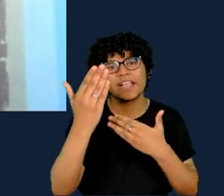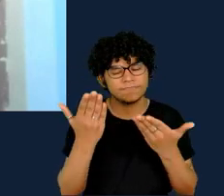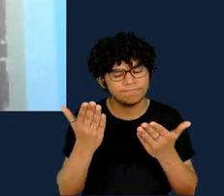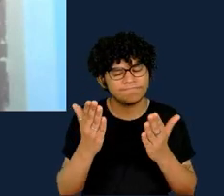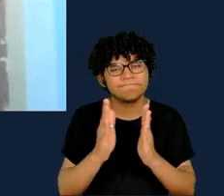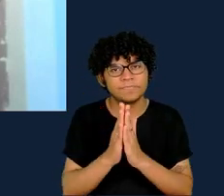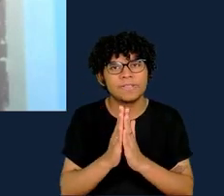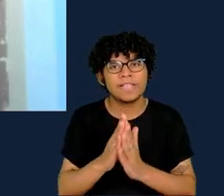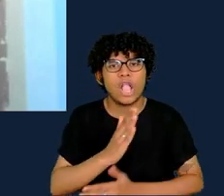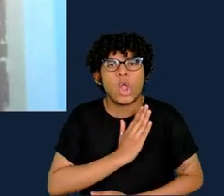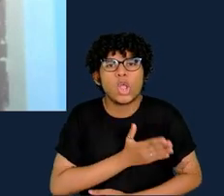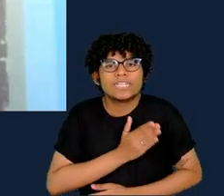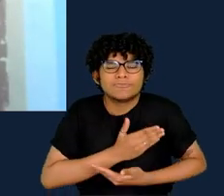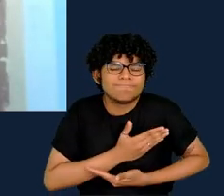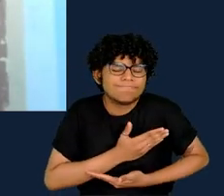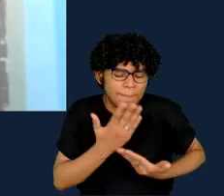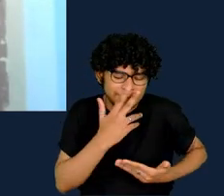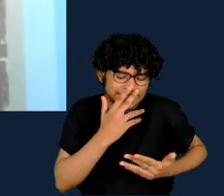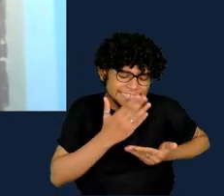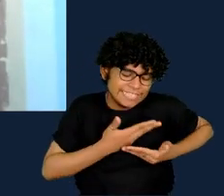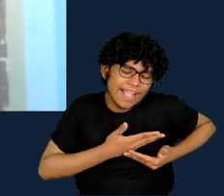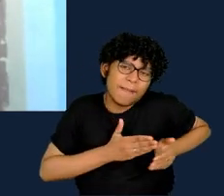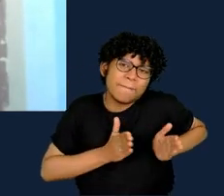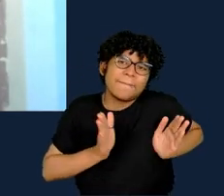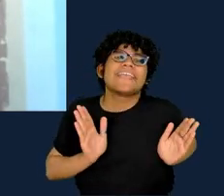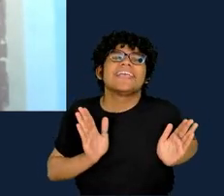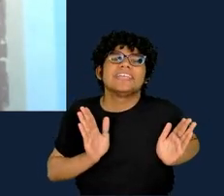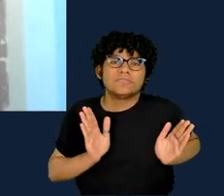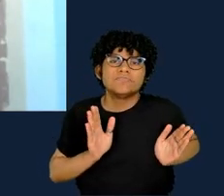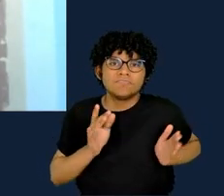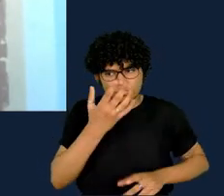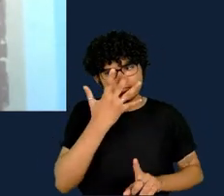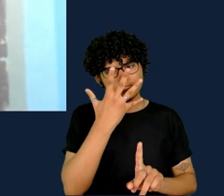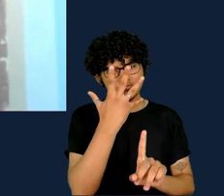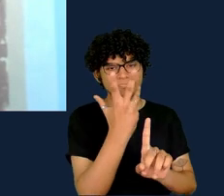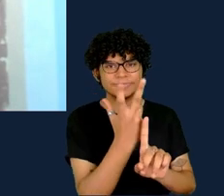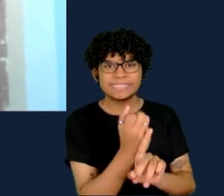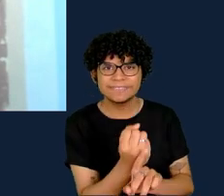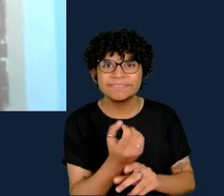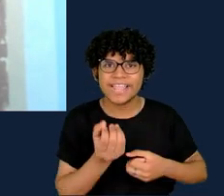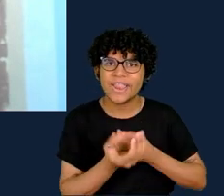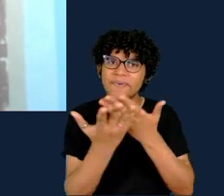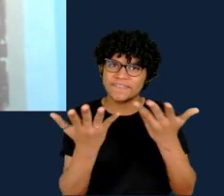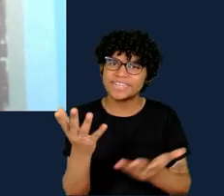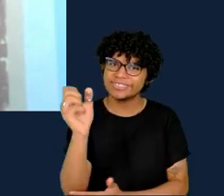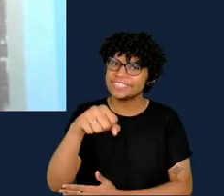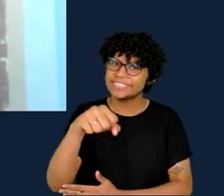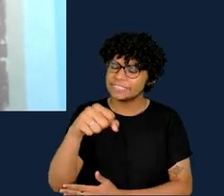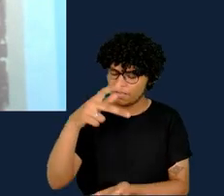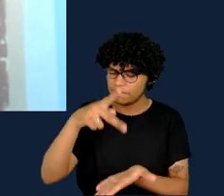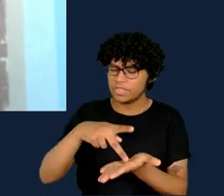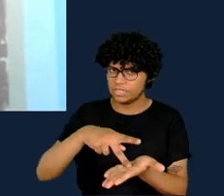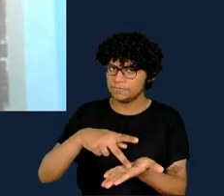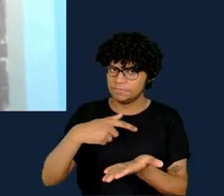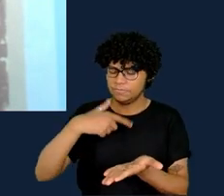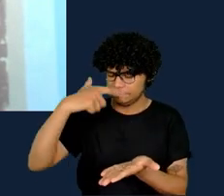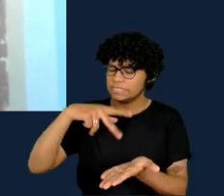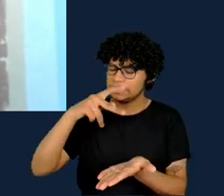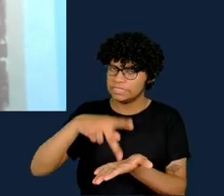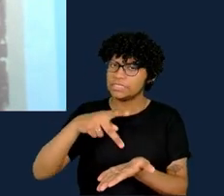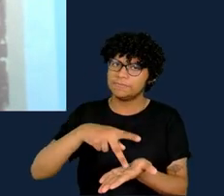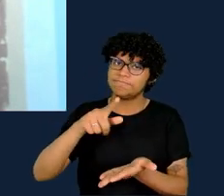aberto por essa fala, e me inspirou muito. Eu falo com muita sinceridade, me inspirou muito esse